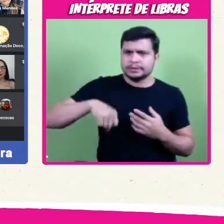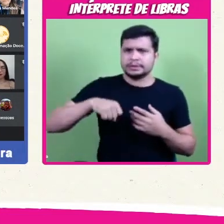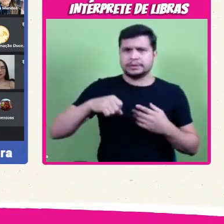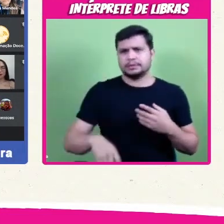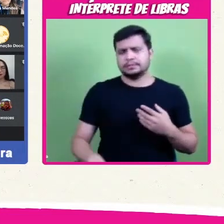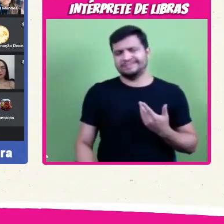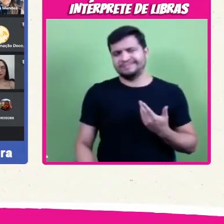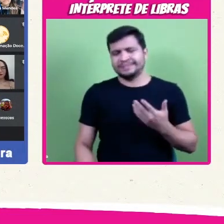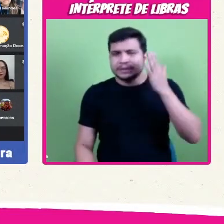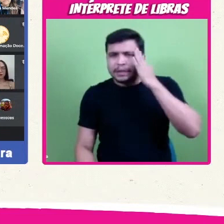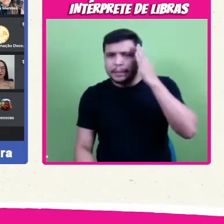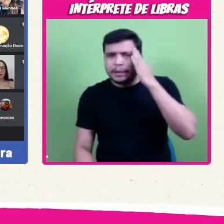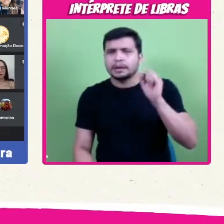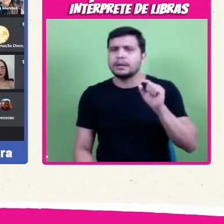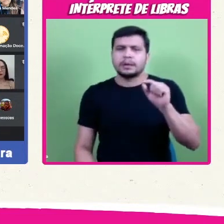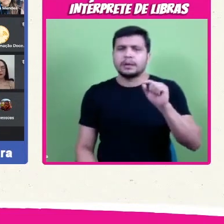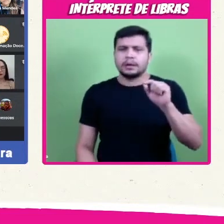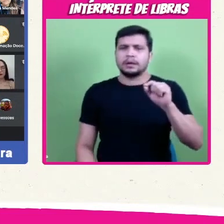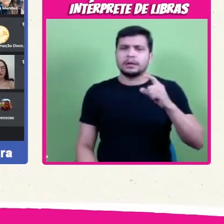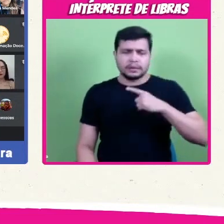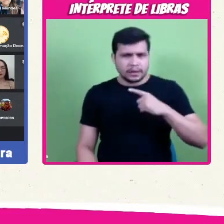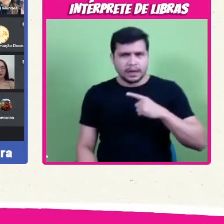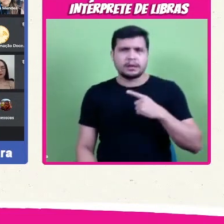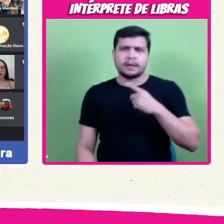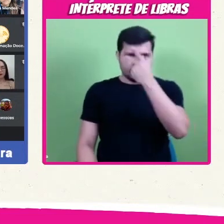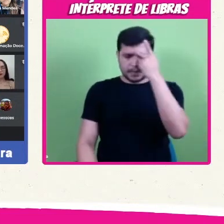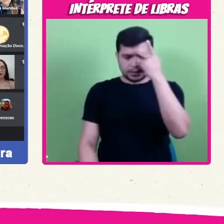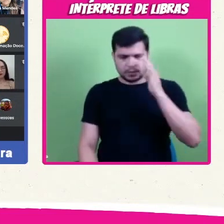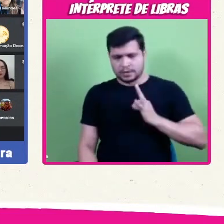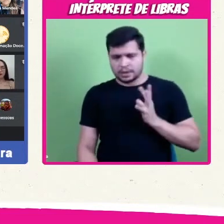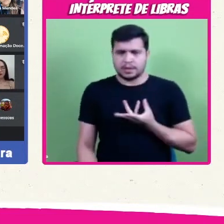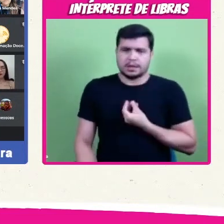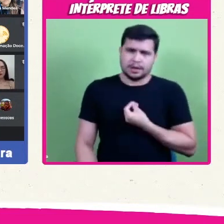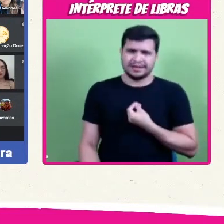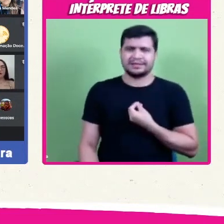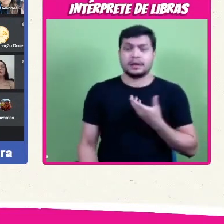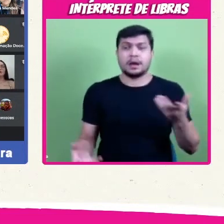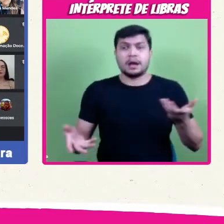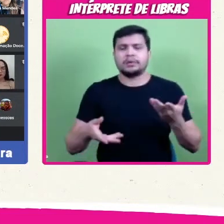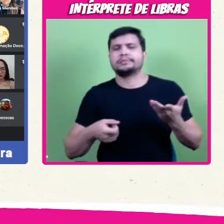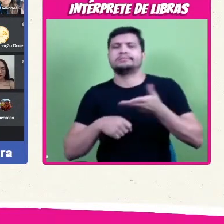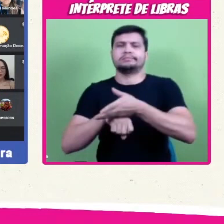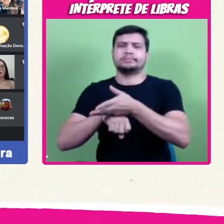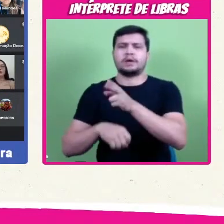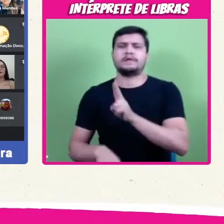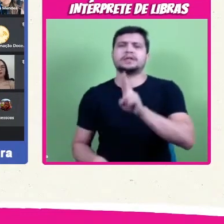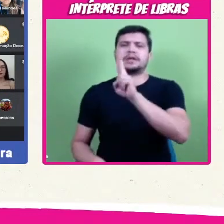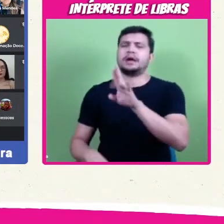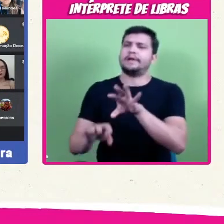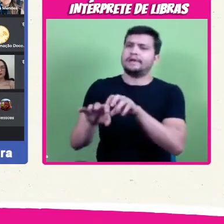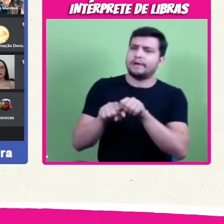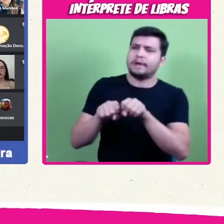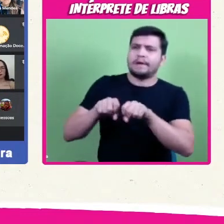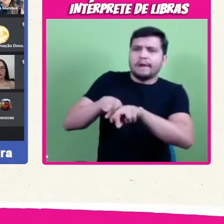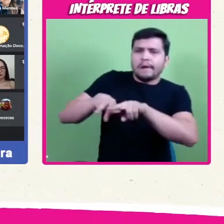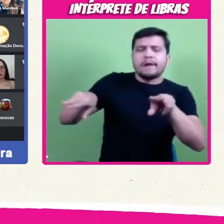que estamos acessando, conseguindo acessar espaços que historicamente nos são negados, e